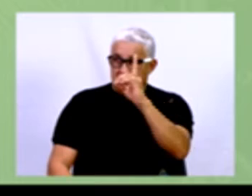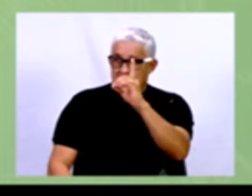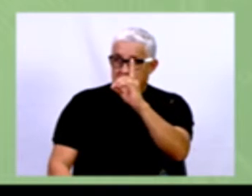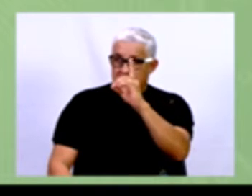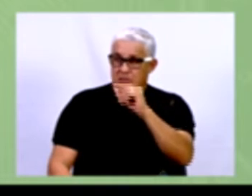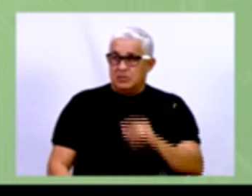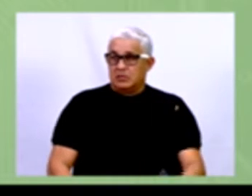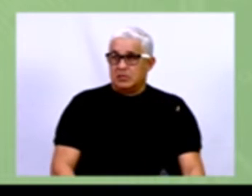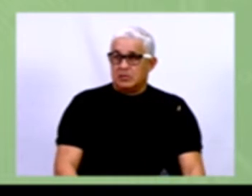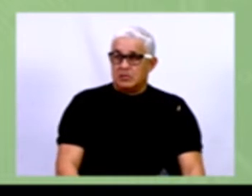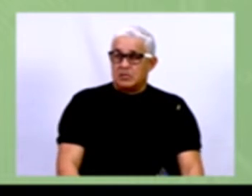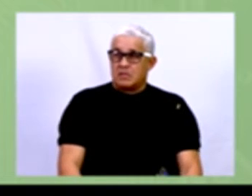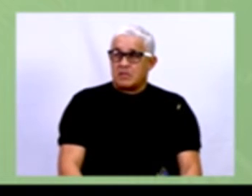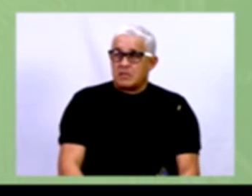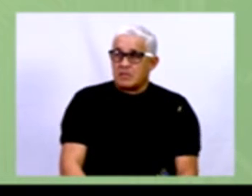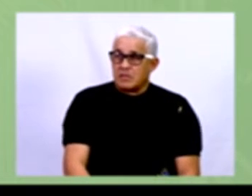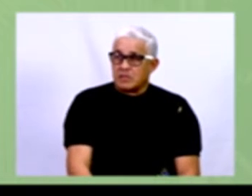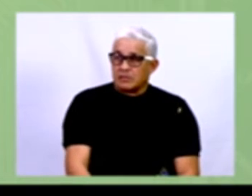D.